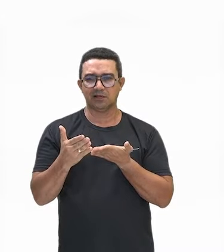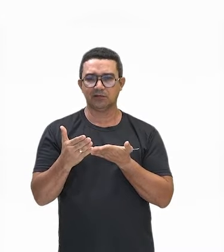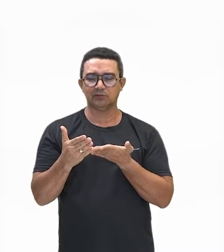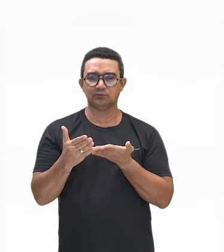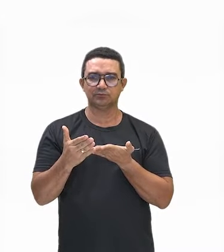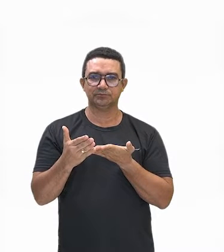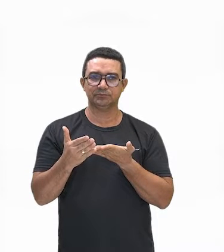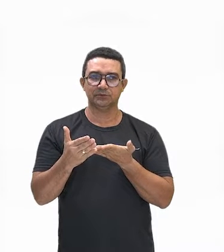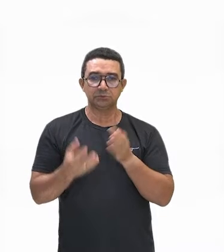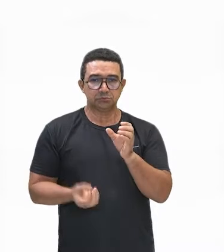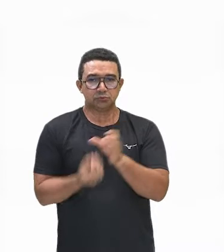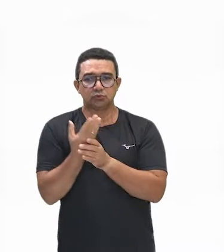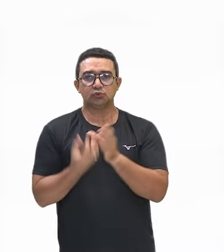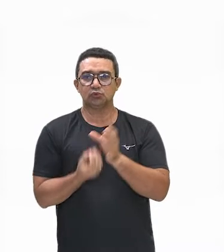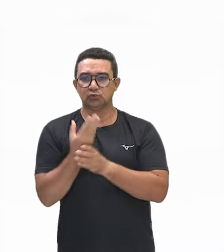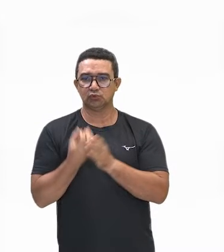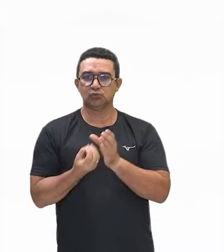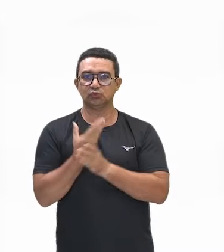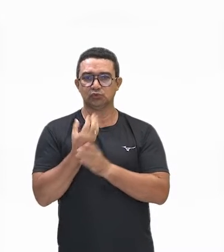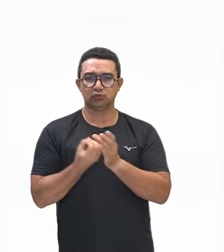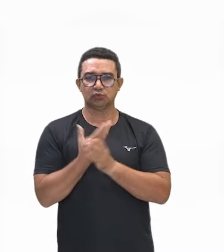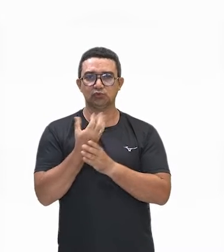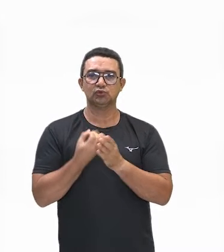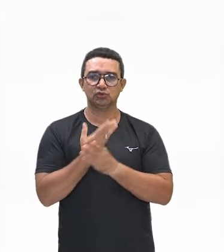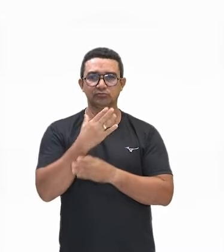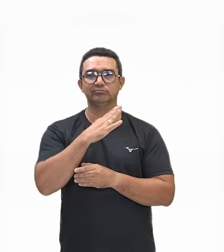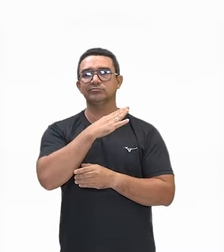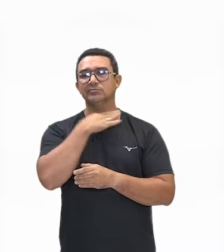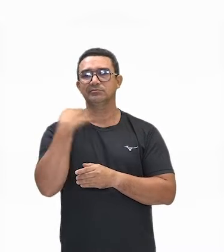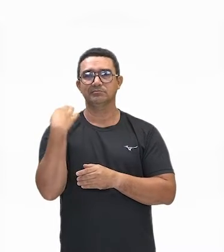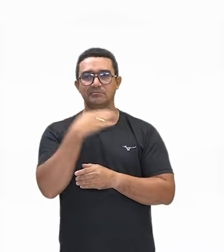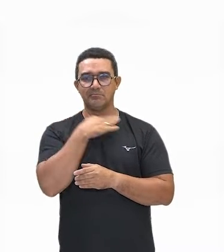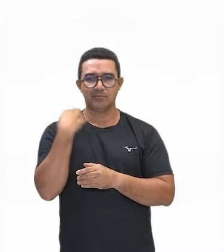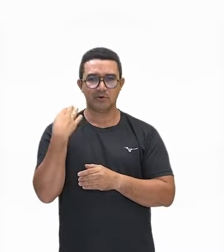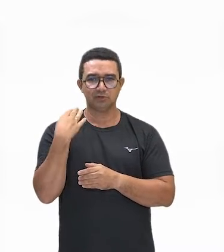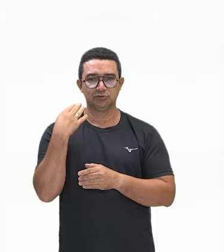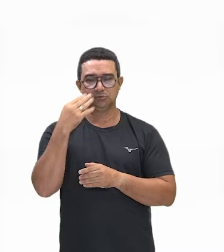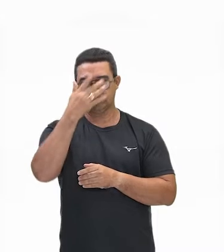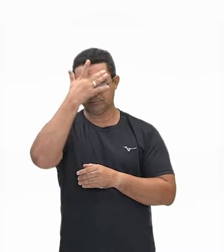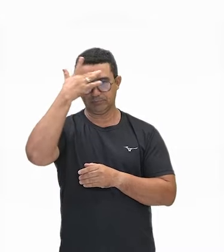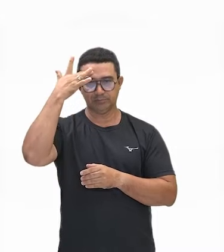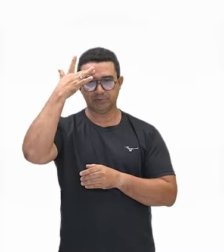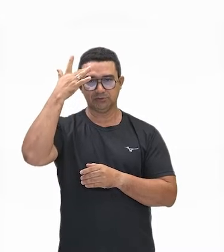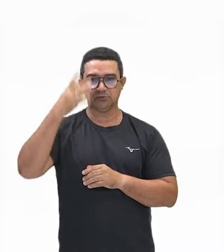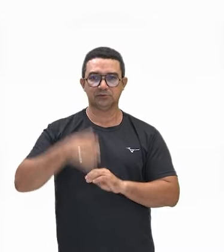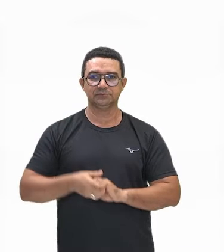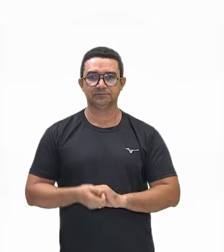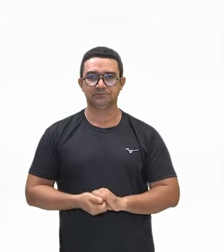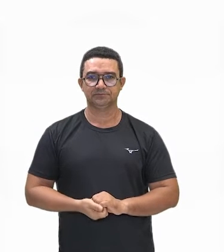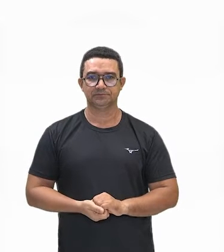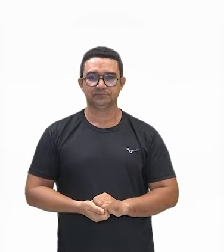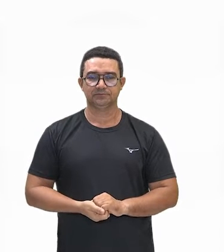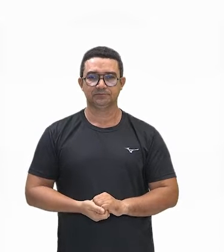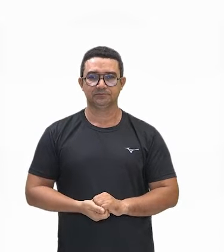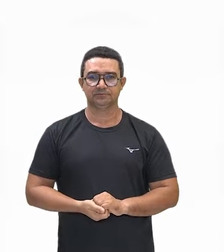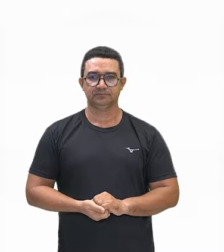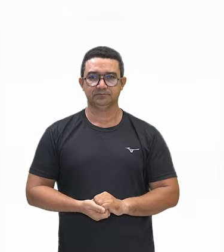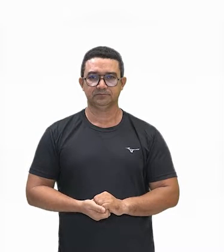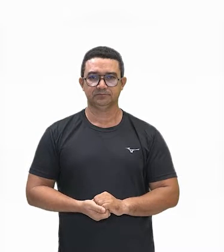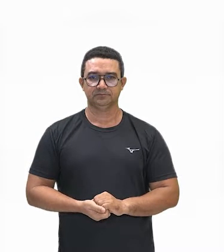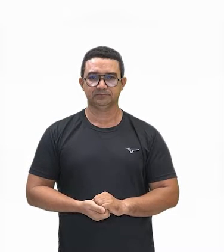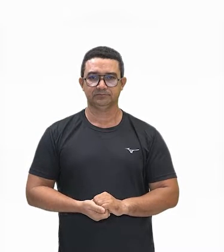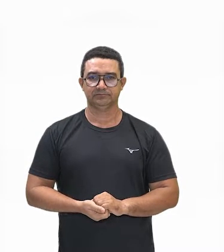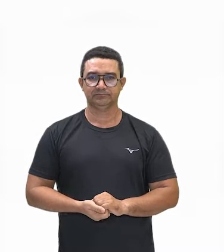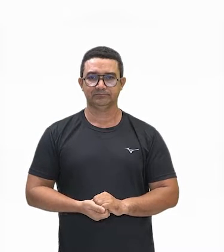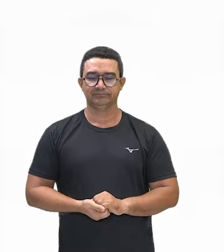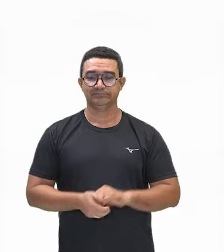resultando na morte. Prejudice, então, também pode ser traduzido como preconceito. Então, além de causar um problema sério, um risco sério à saúde pública,